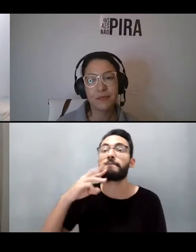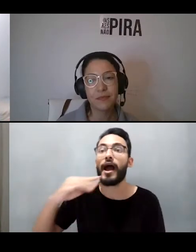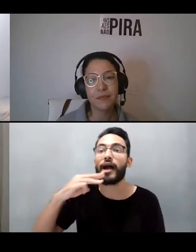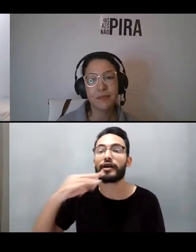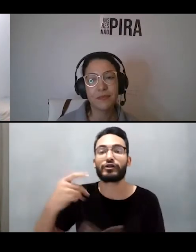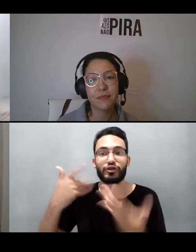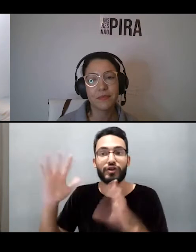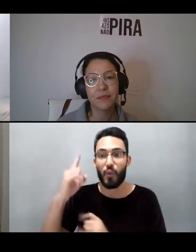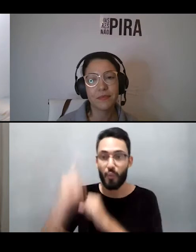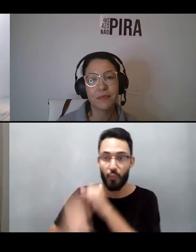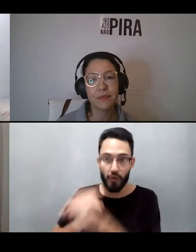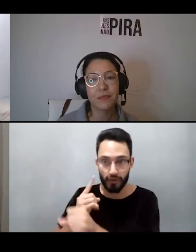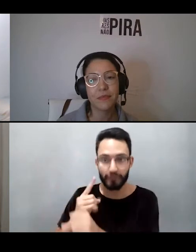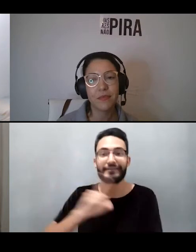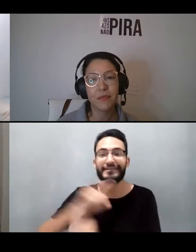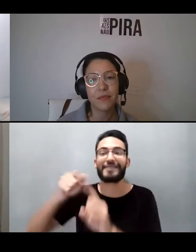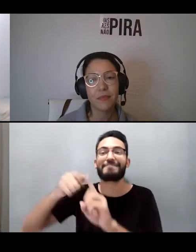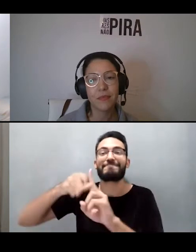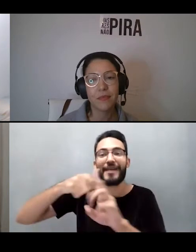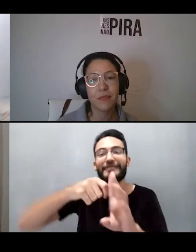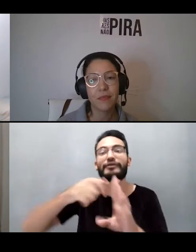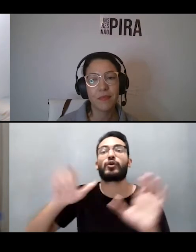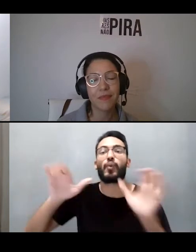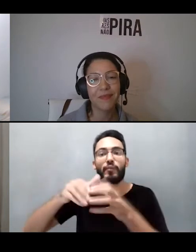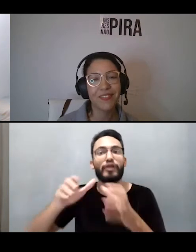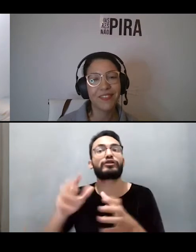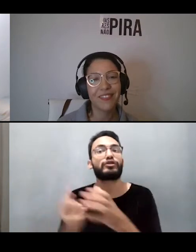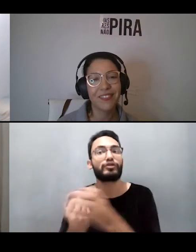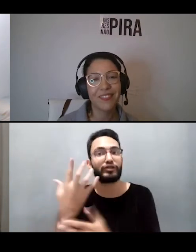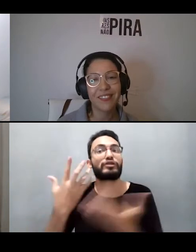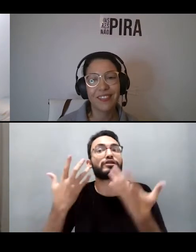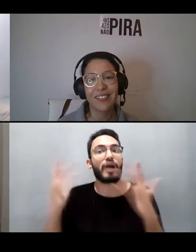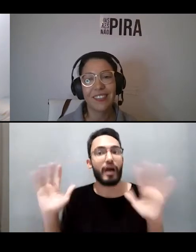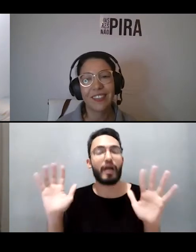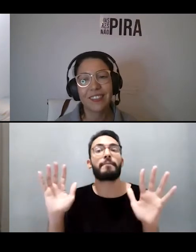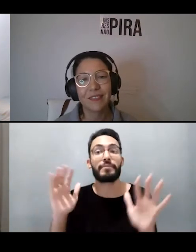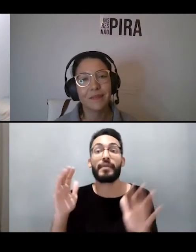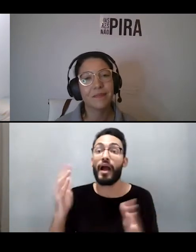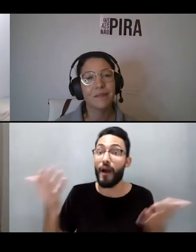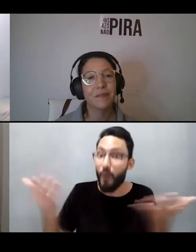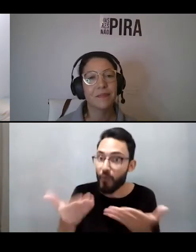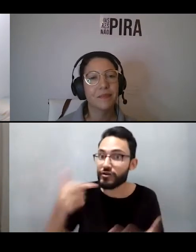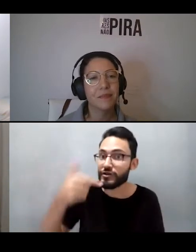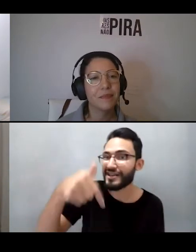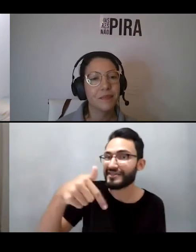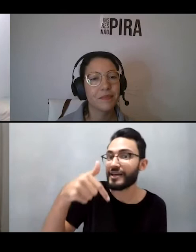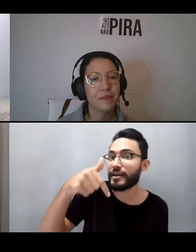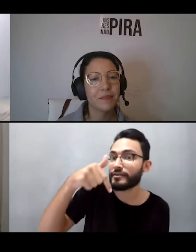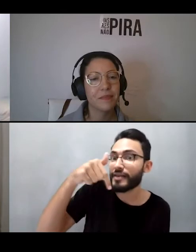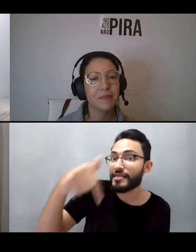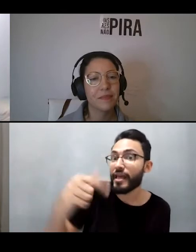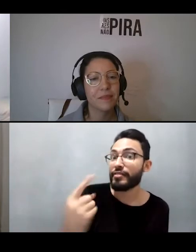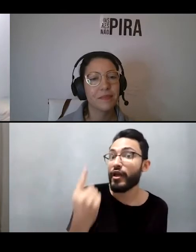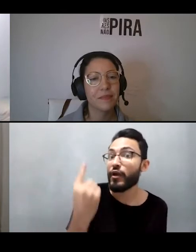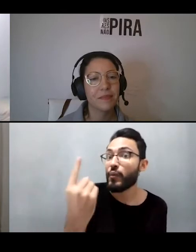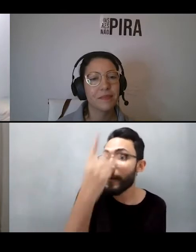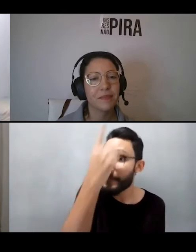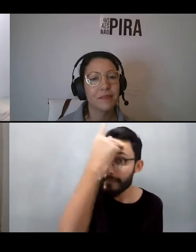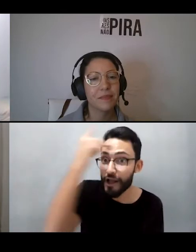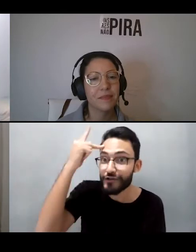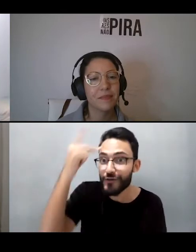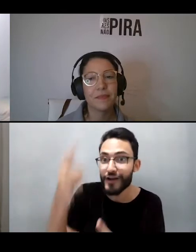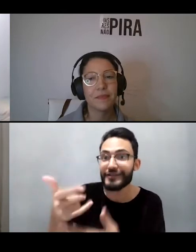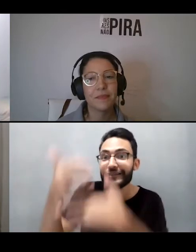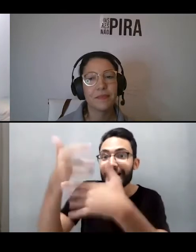de comunidade, então já temos alguns meses aí de comunidade, né? Hoje nós somos 771 pessoas no chat da